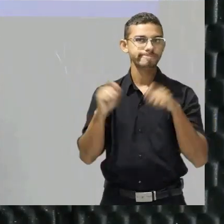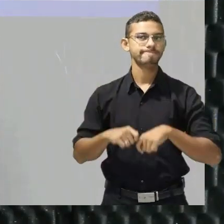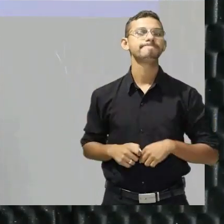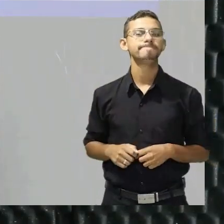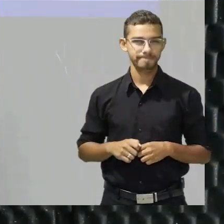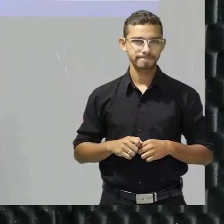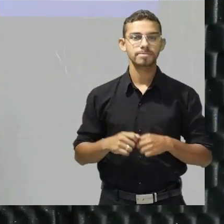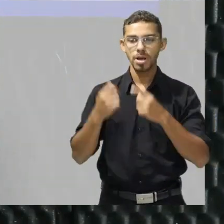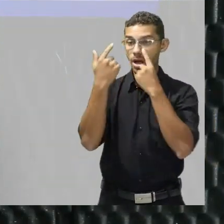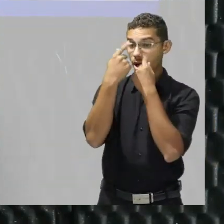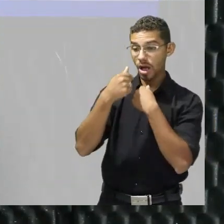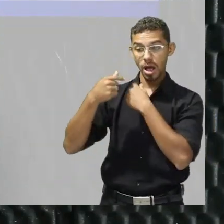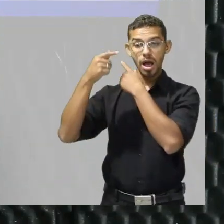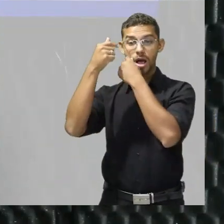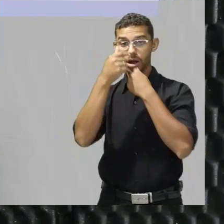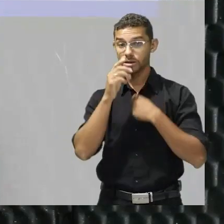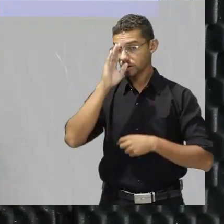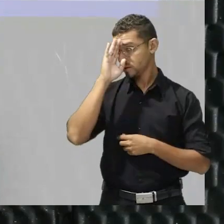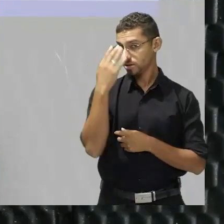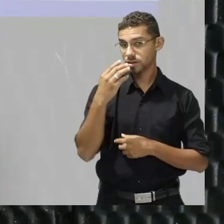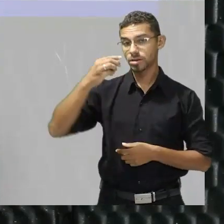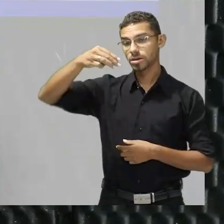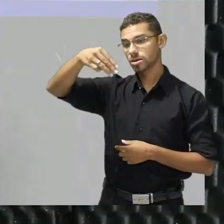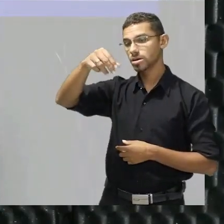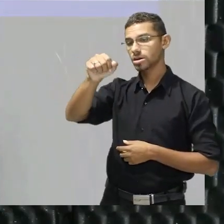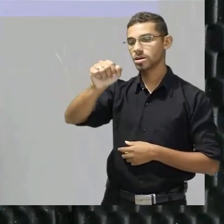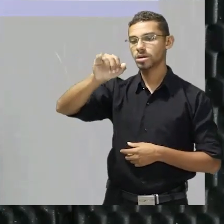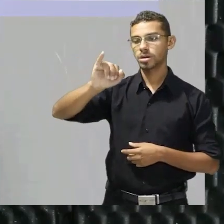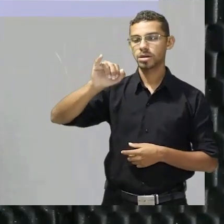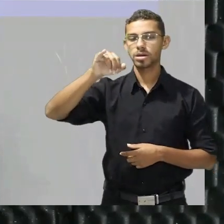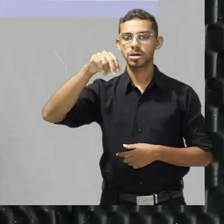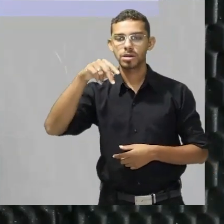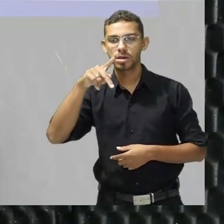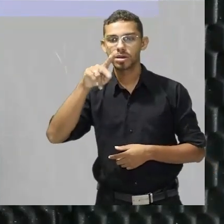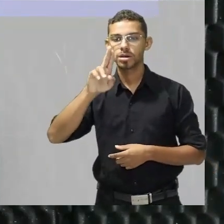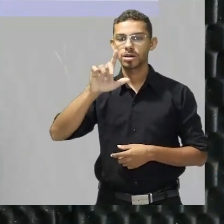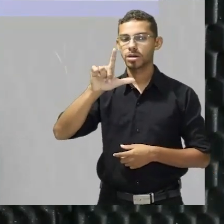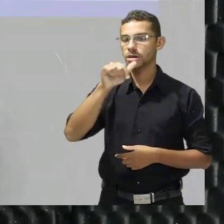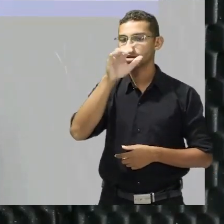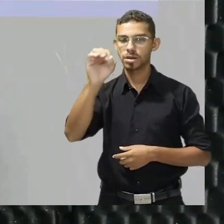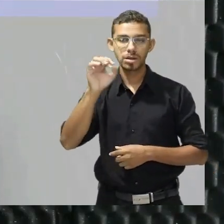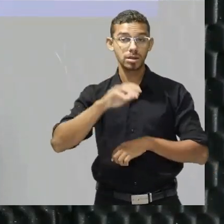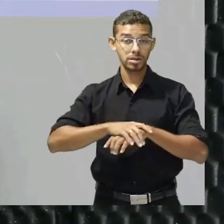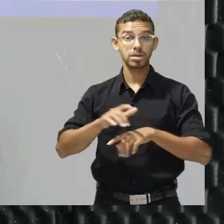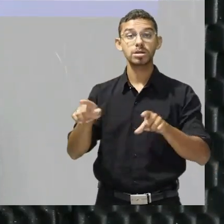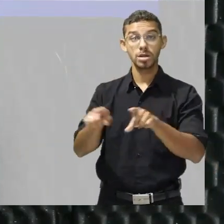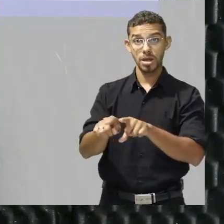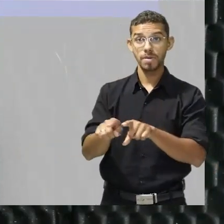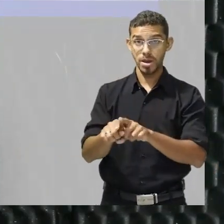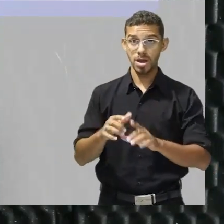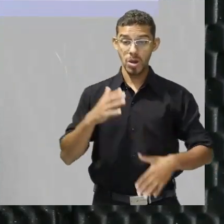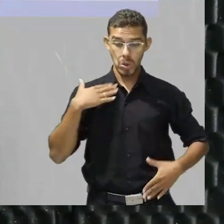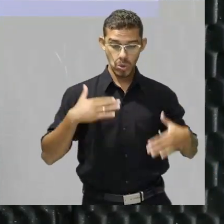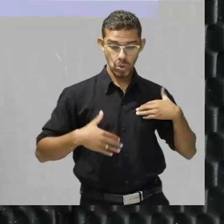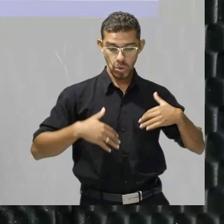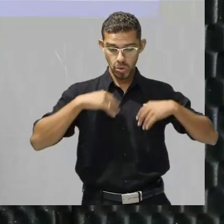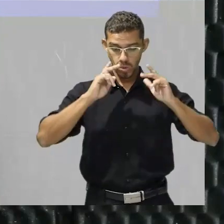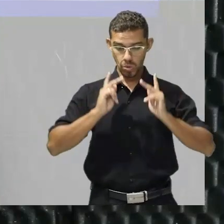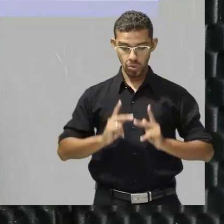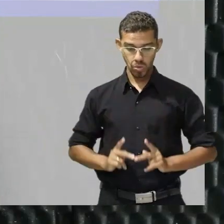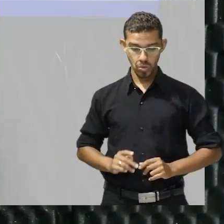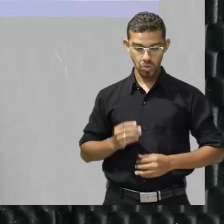sobre a manipulação certo e também comportamento e controle Identifique as